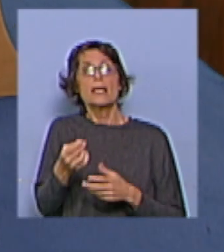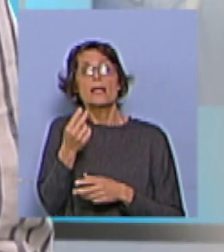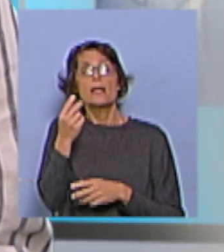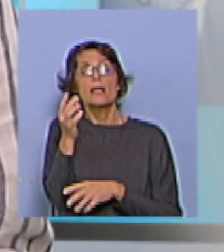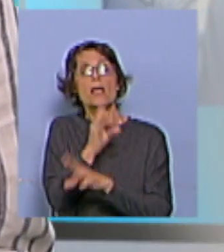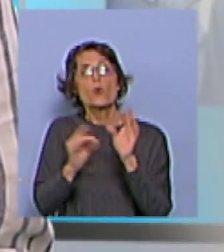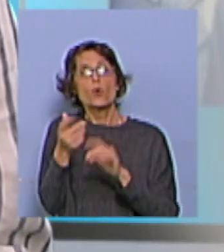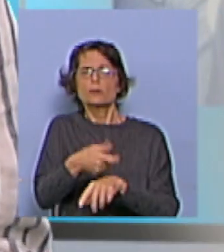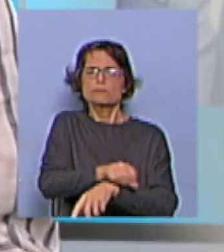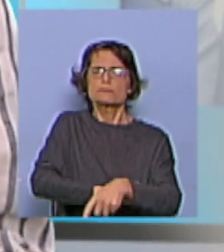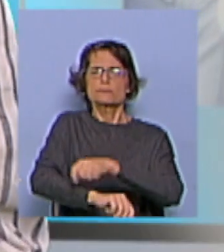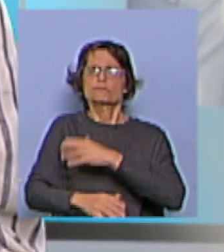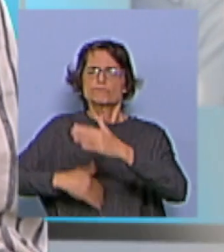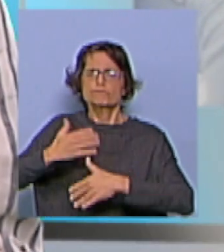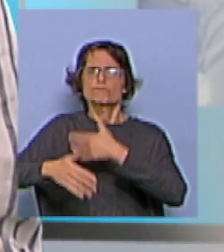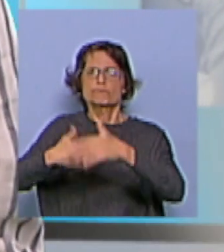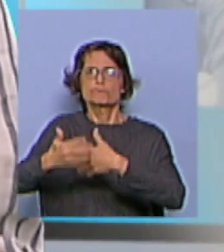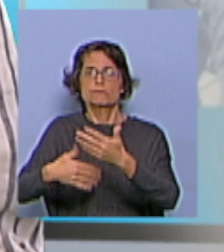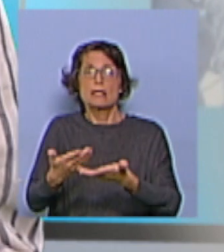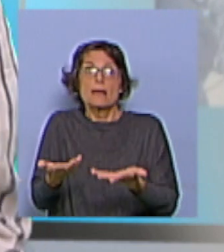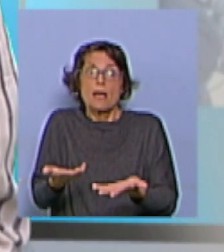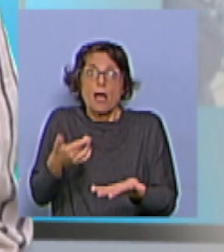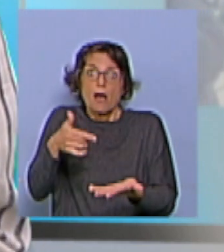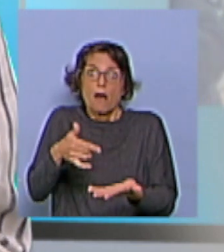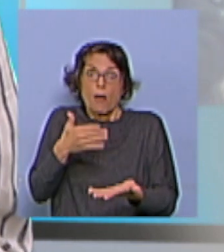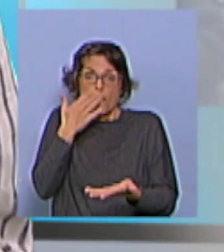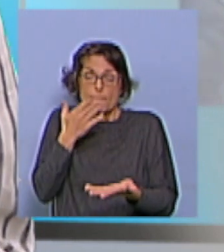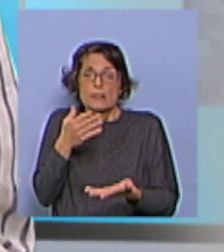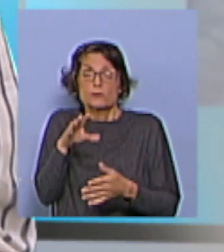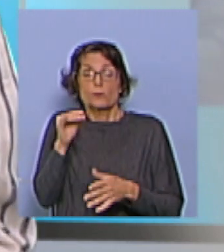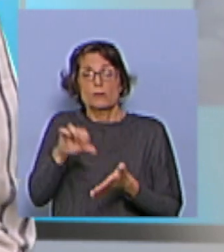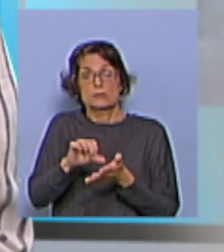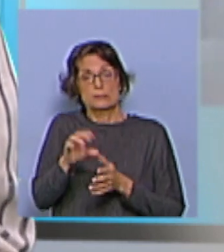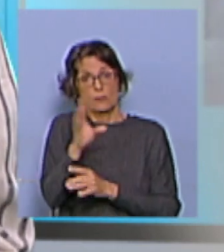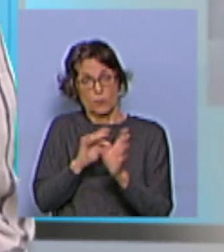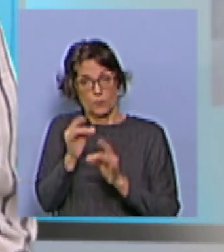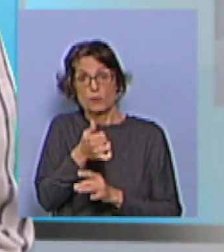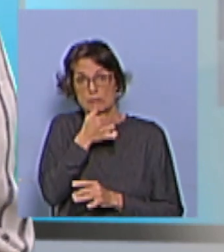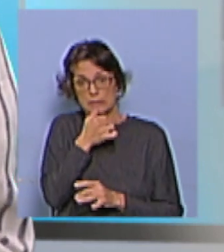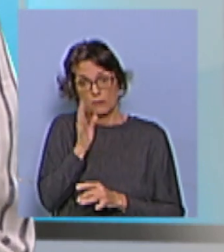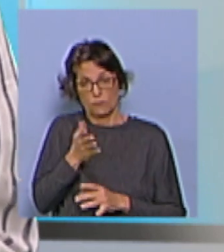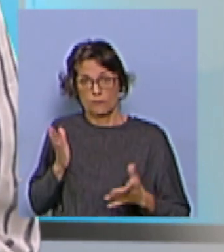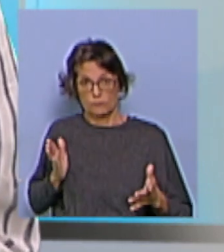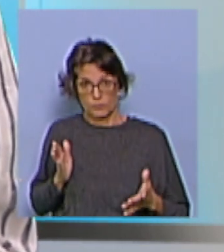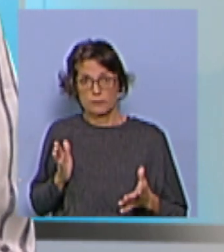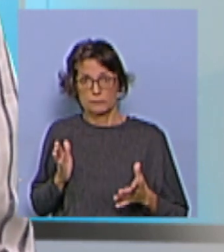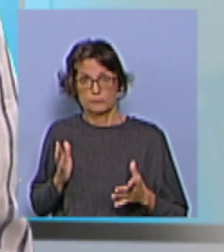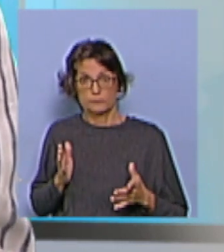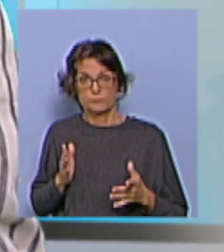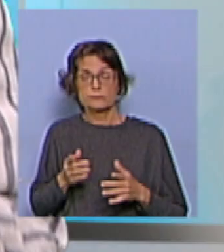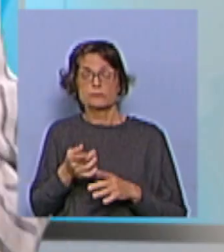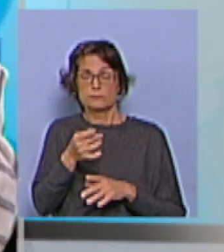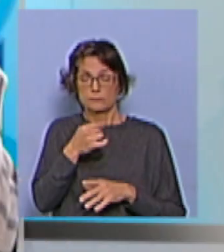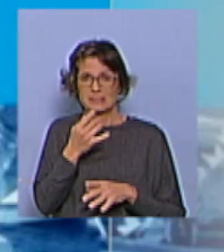a decidir a tempo. O Banco Central Europeu já decidiu a tempo, já disse antes que os juros começassem